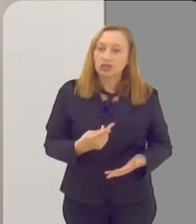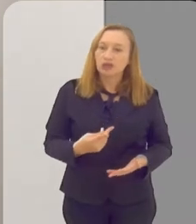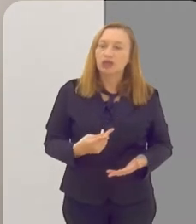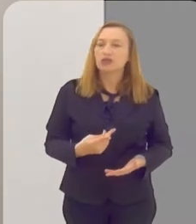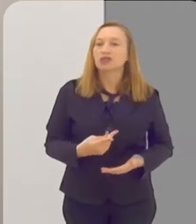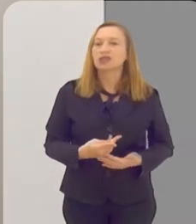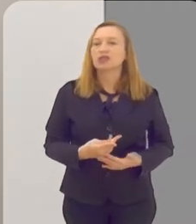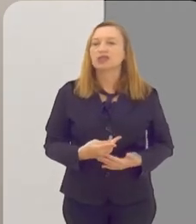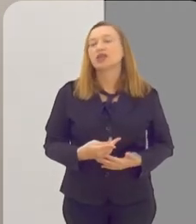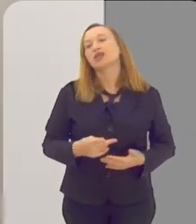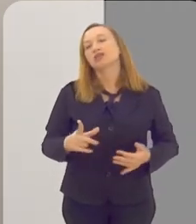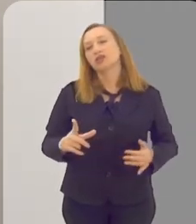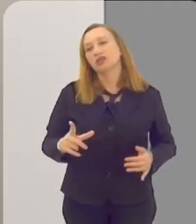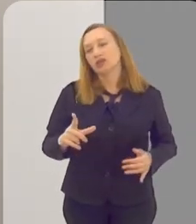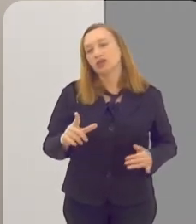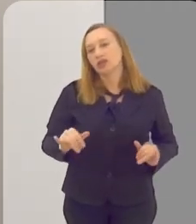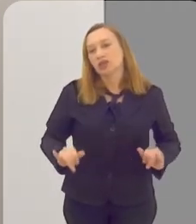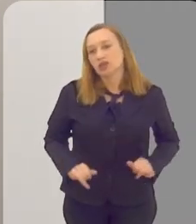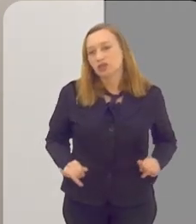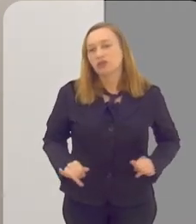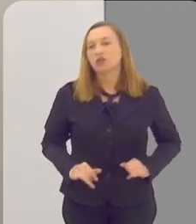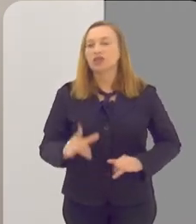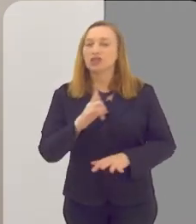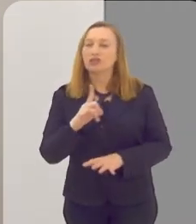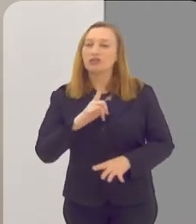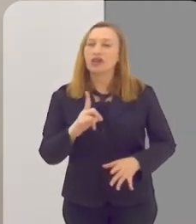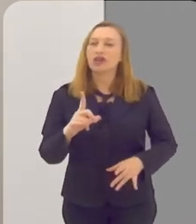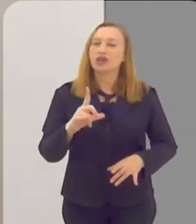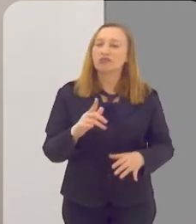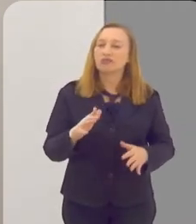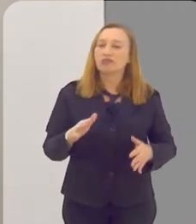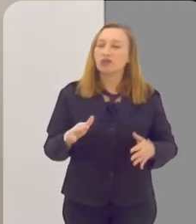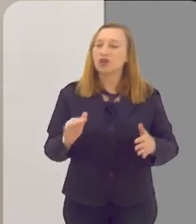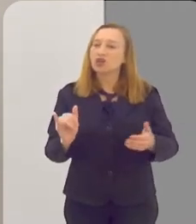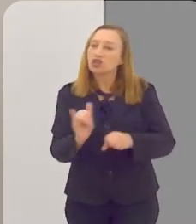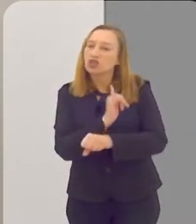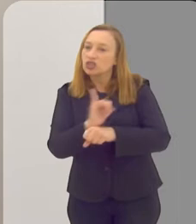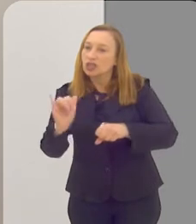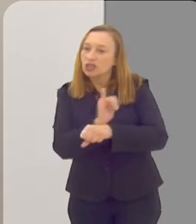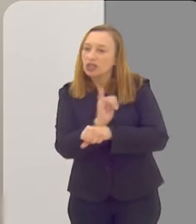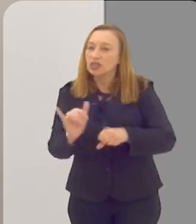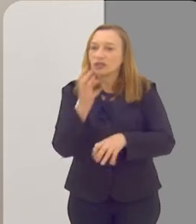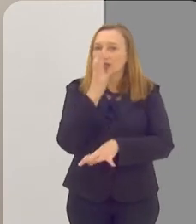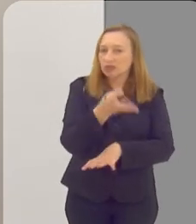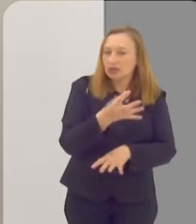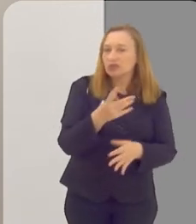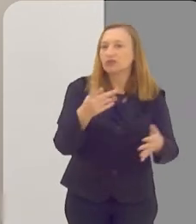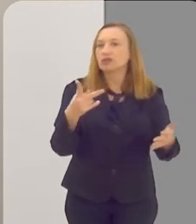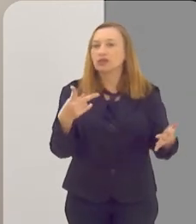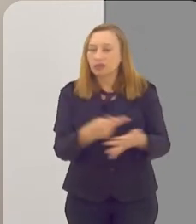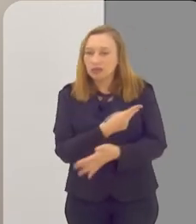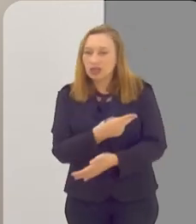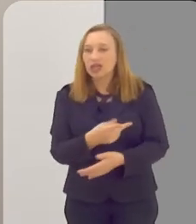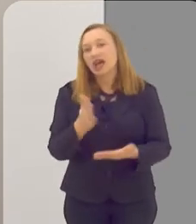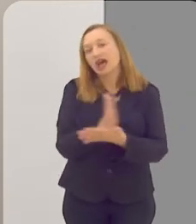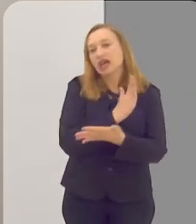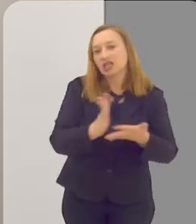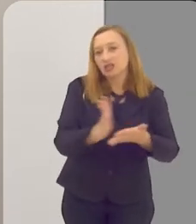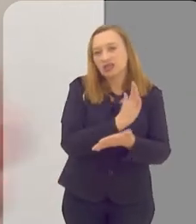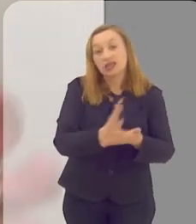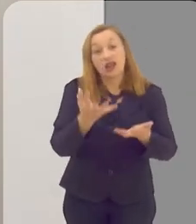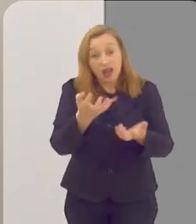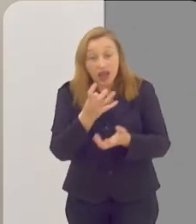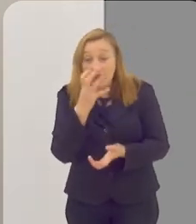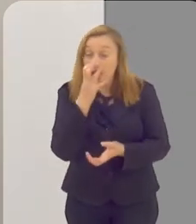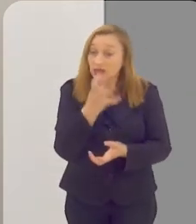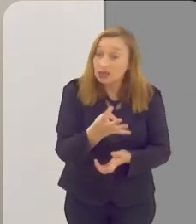as dificuldades que elas enfrentarem, que a gente também tenha meios para que essas denúncias sejam feitas, porque muitas